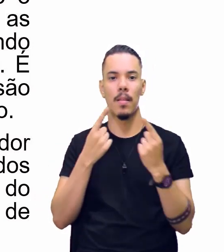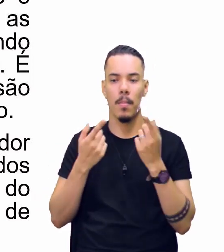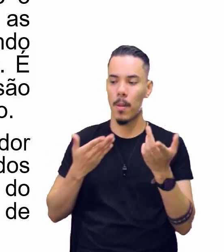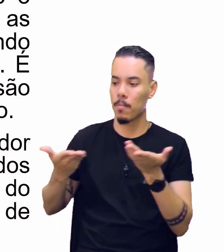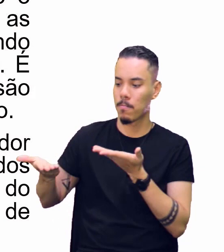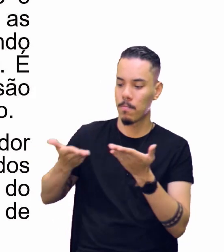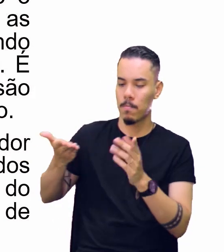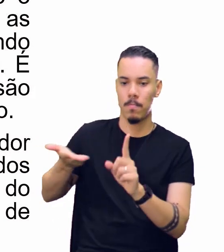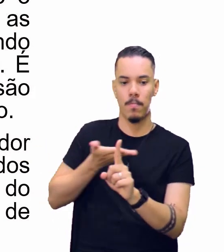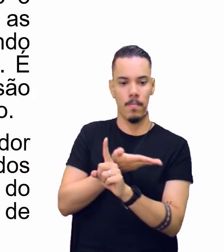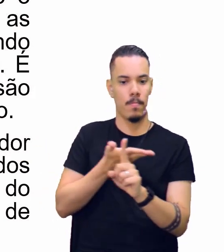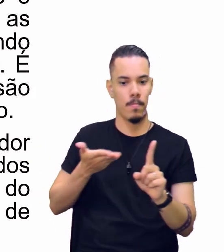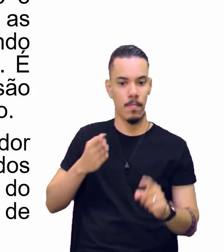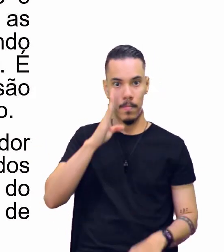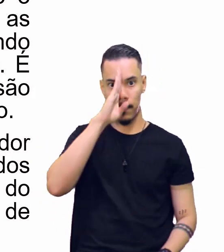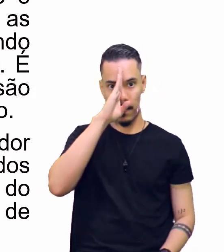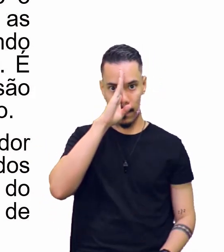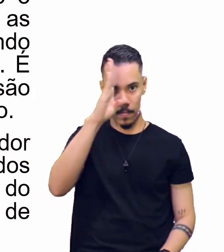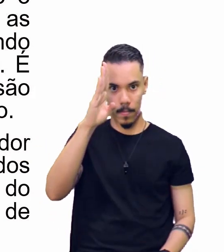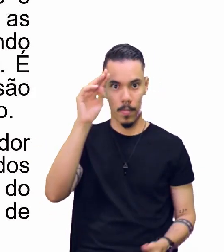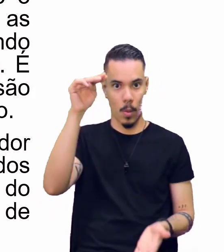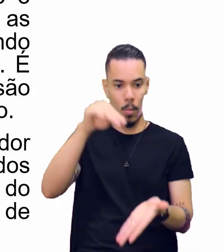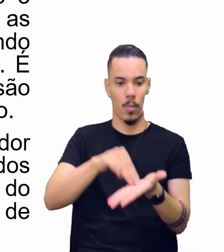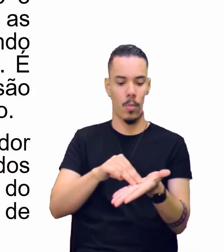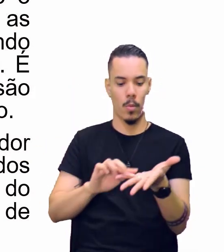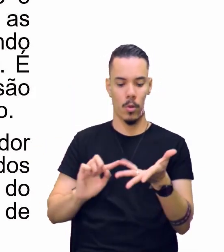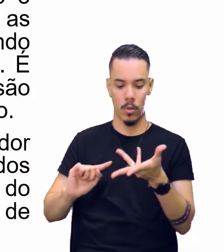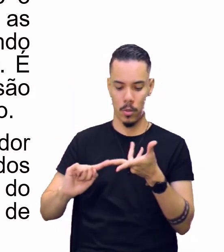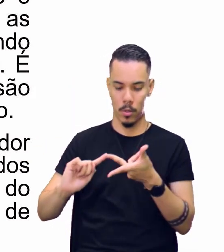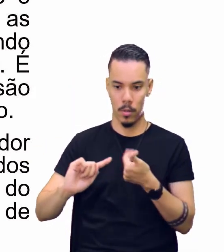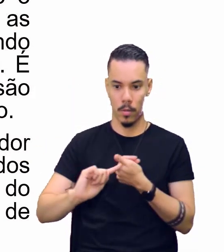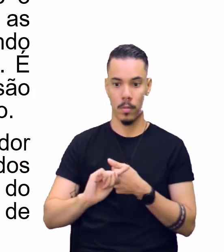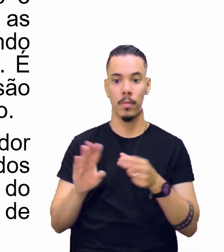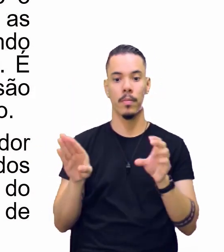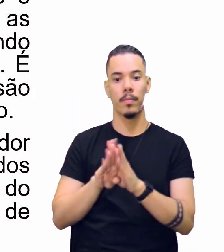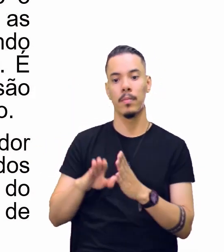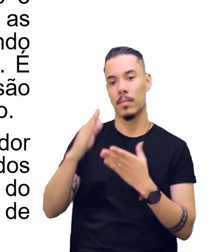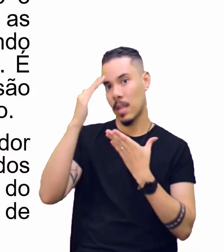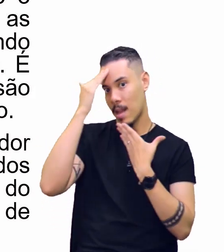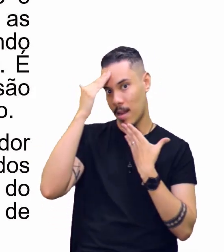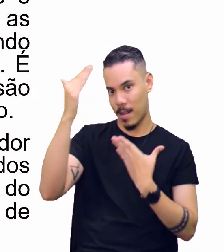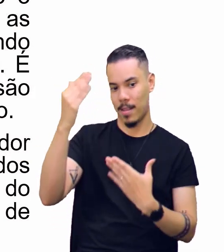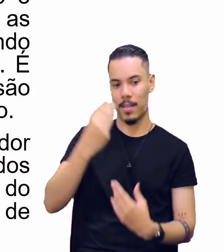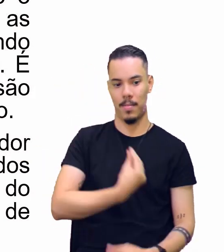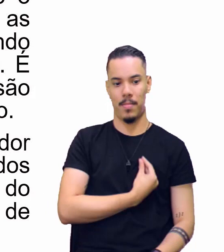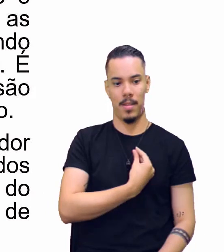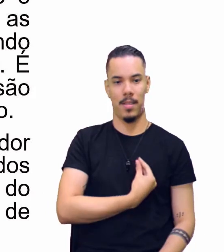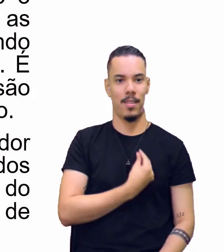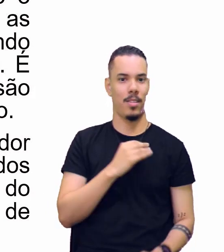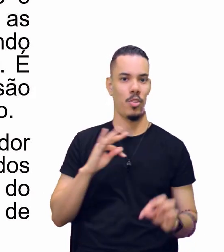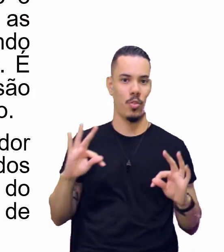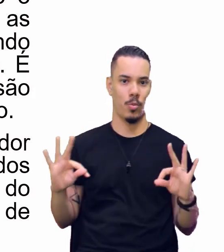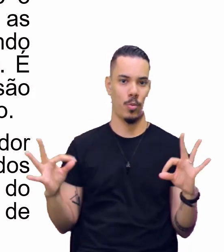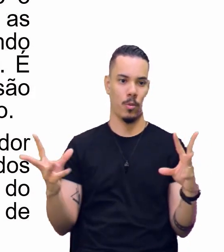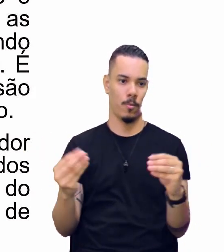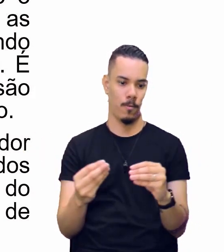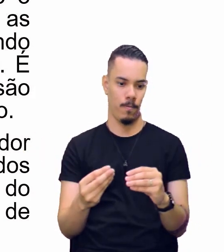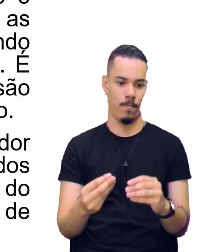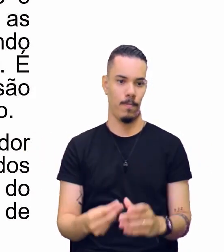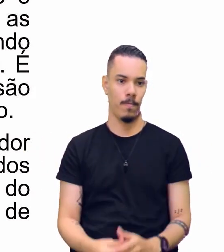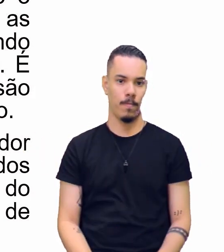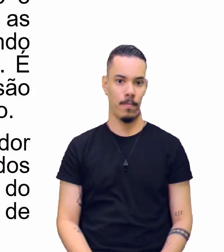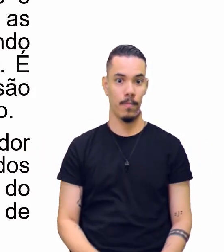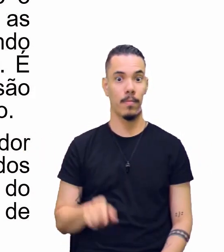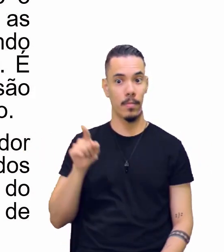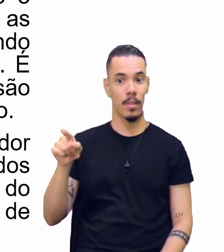debatedores, destacando o motivo de debate e agradece a presença e participação de todos.